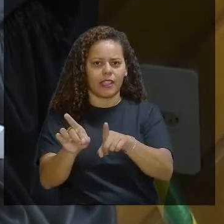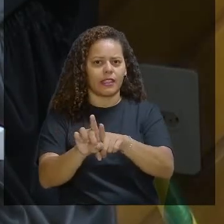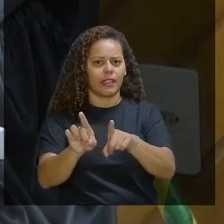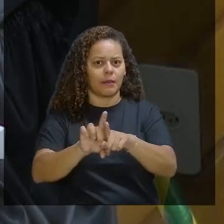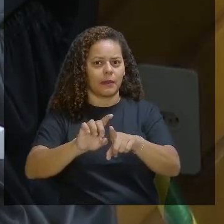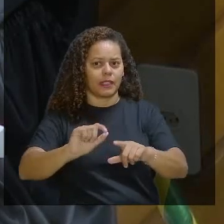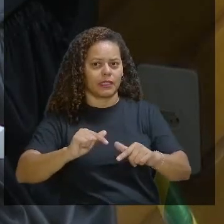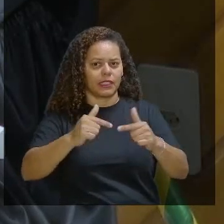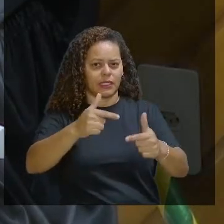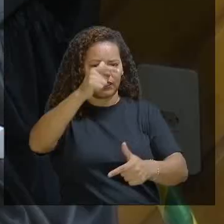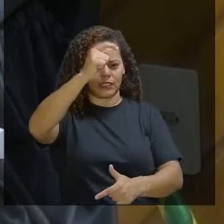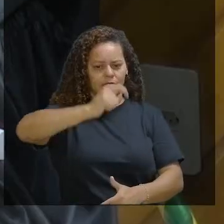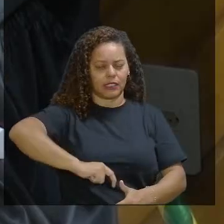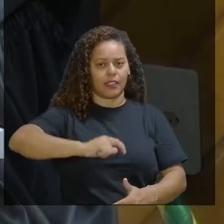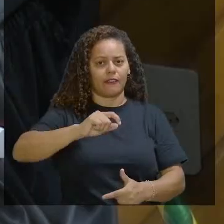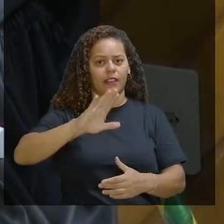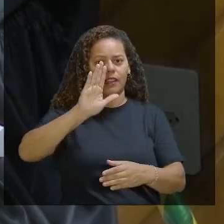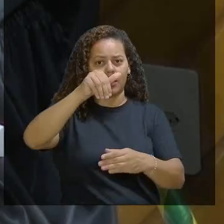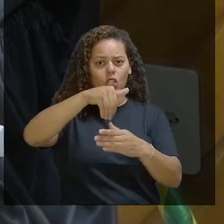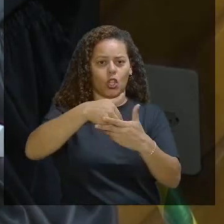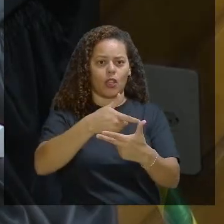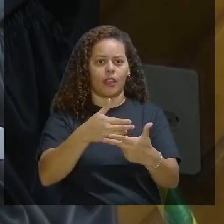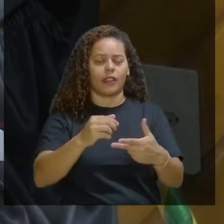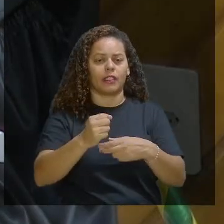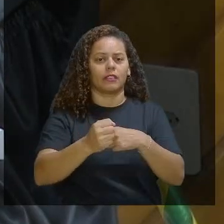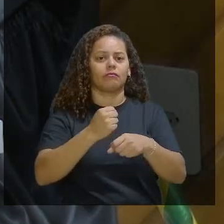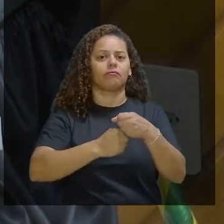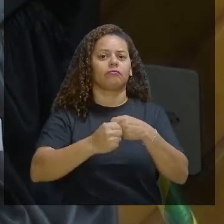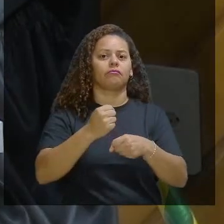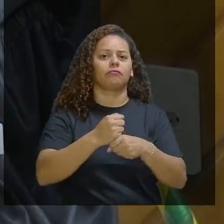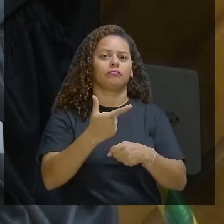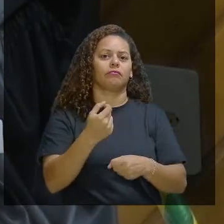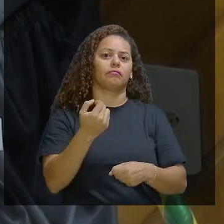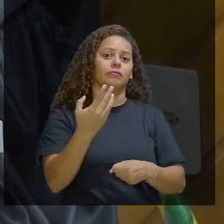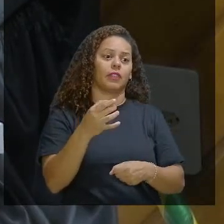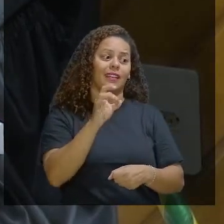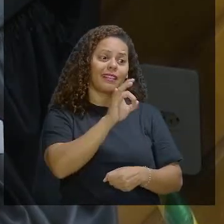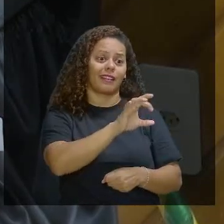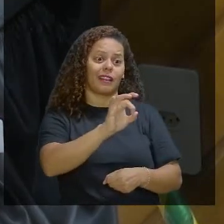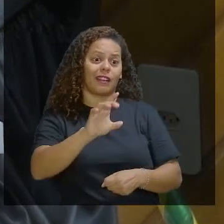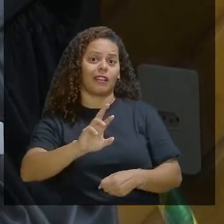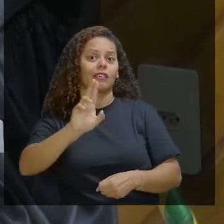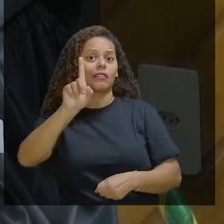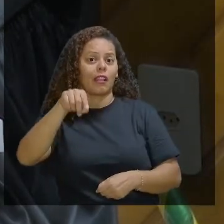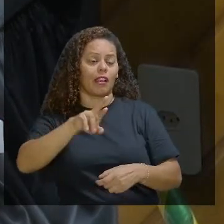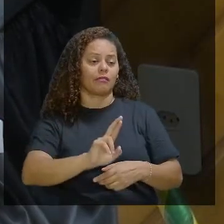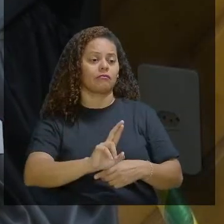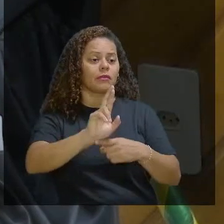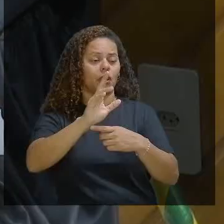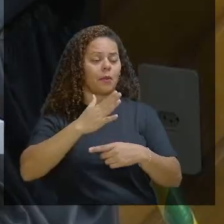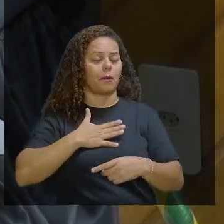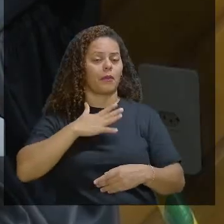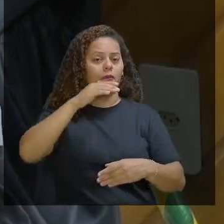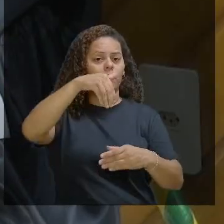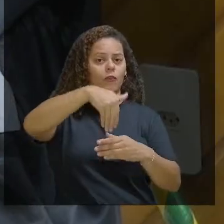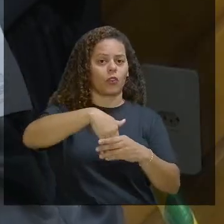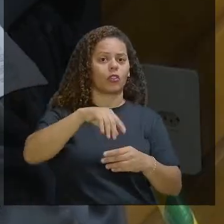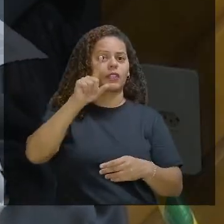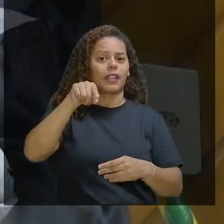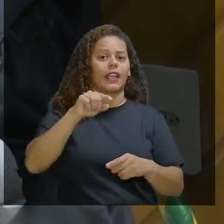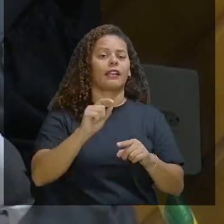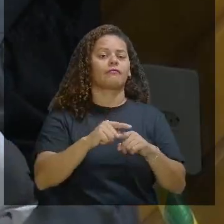ações cíveis eleitorais referentes às eleições de 2024. Então, esse é o meu voto e eu sou